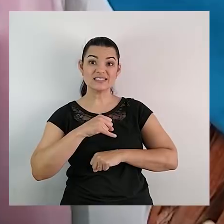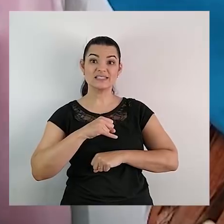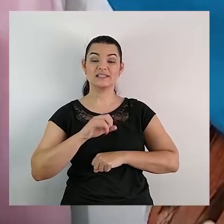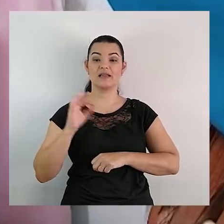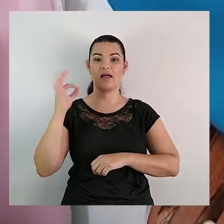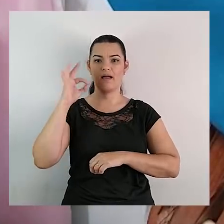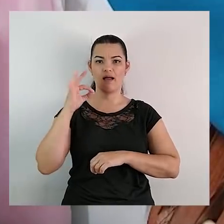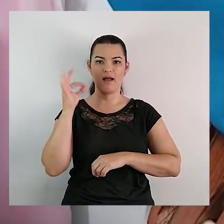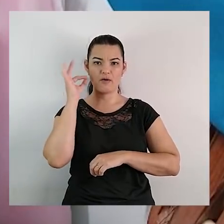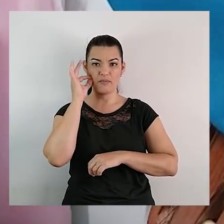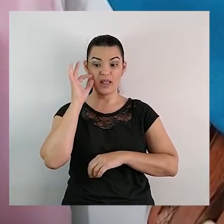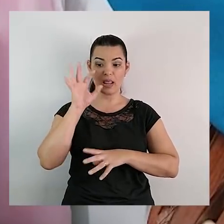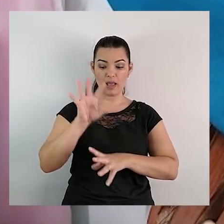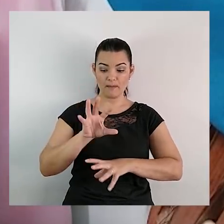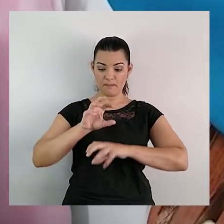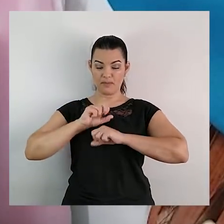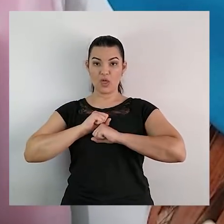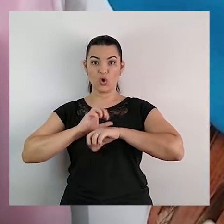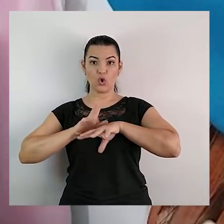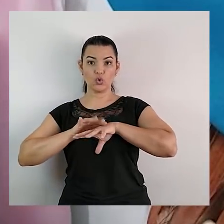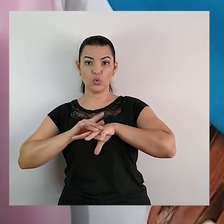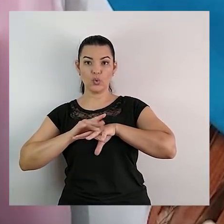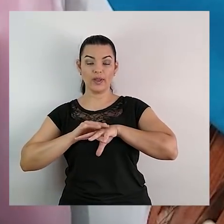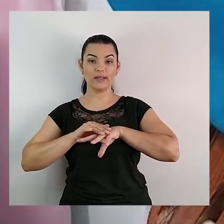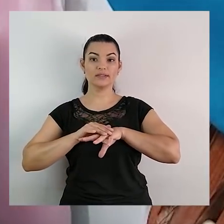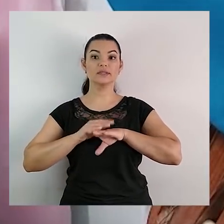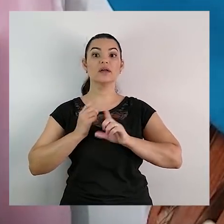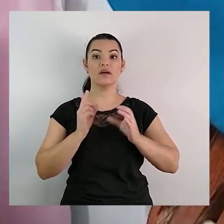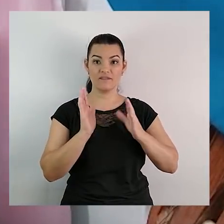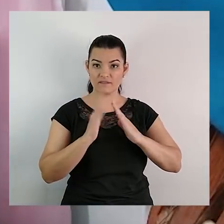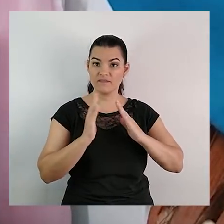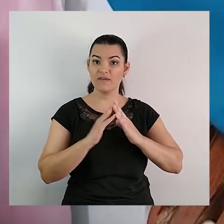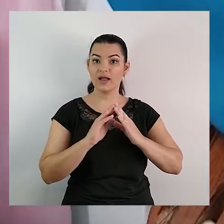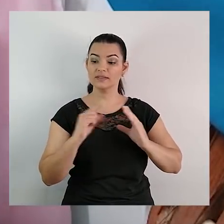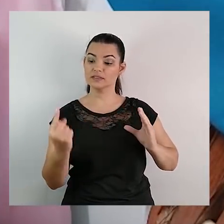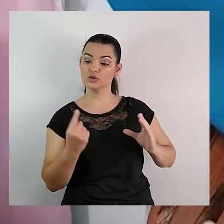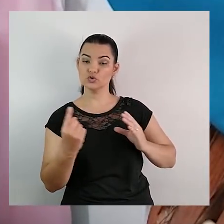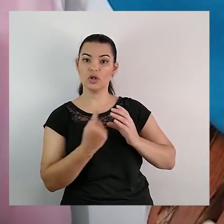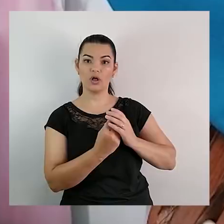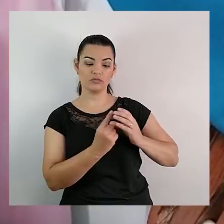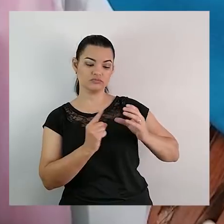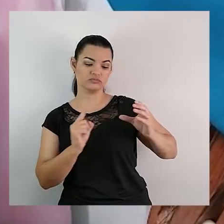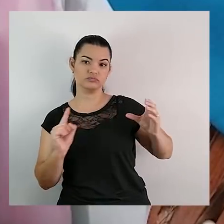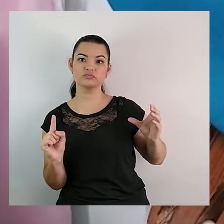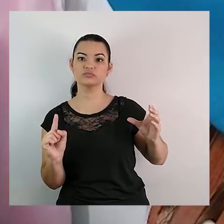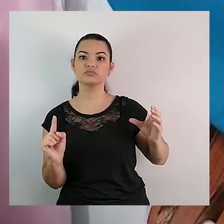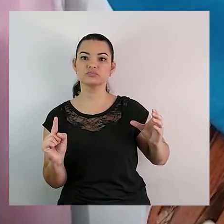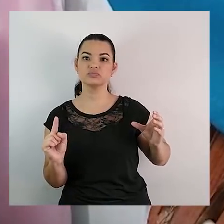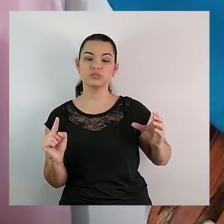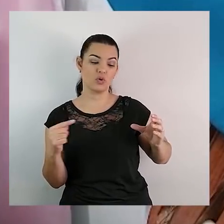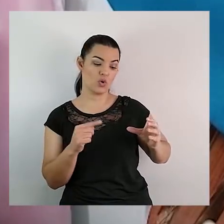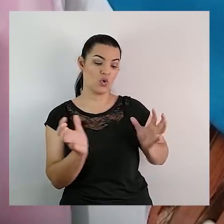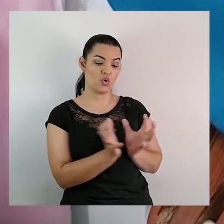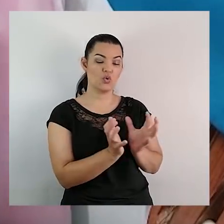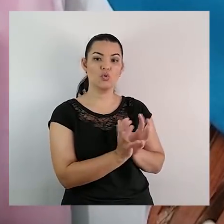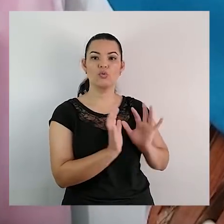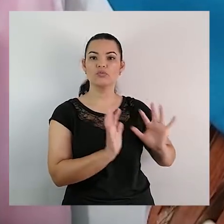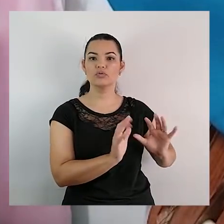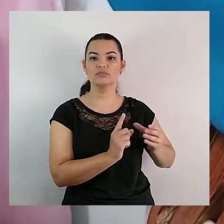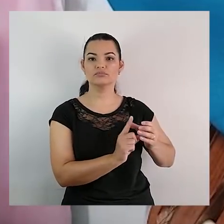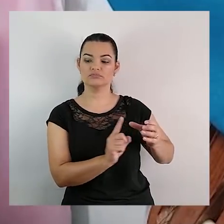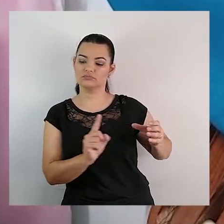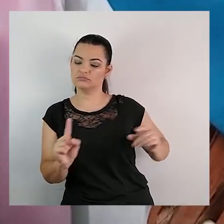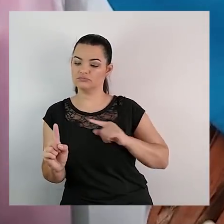a quarentena. Elas entram num tipo de isolamento social, se afastando do restante das